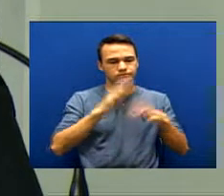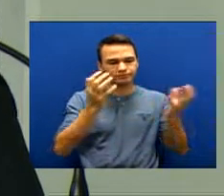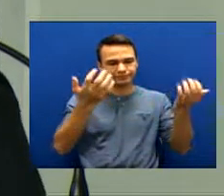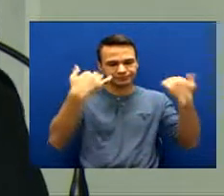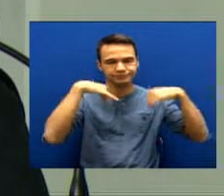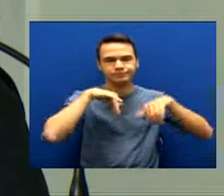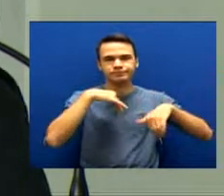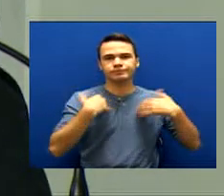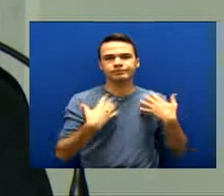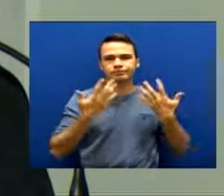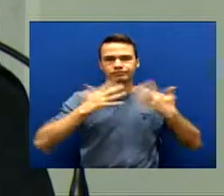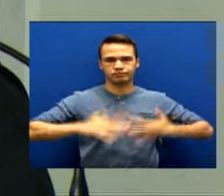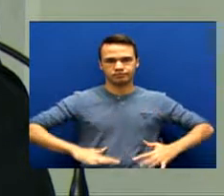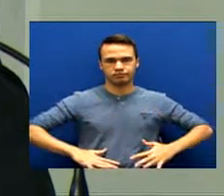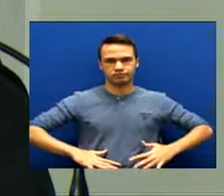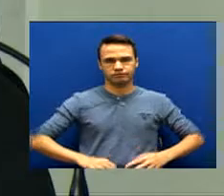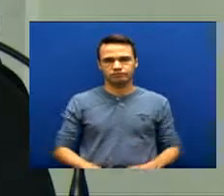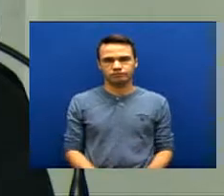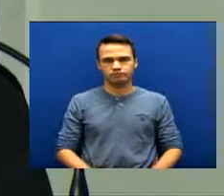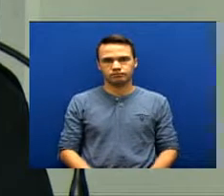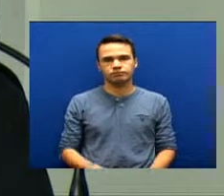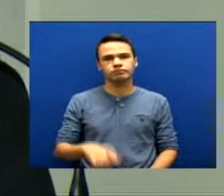a minha destra fiel.